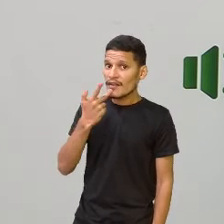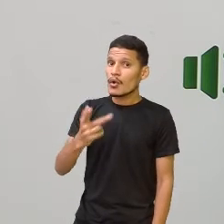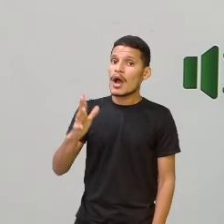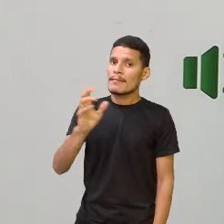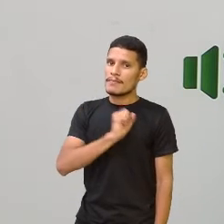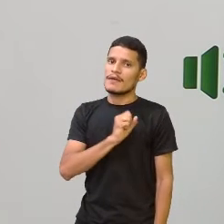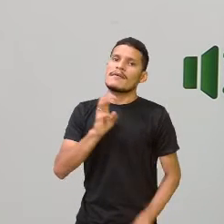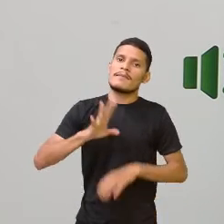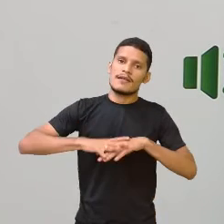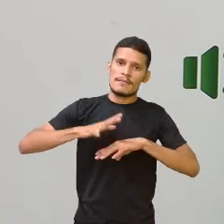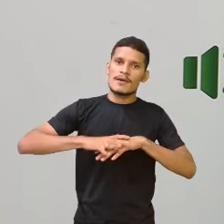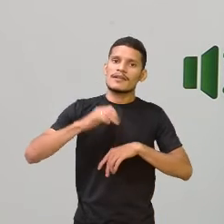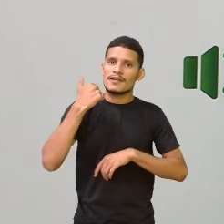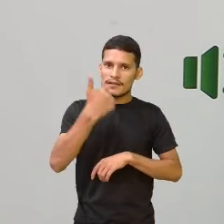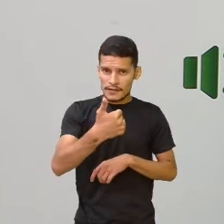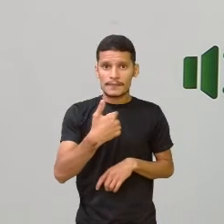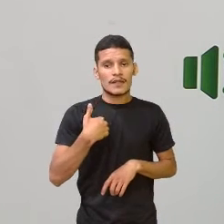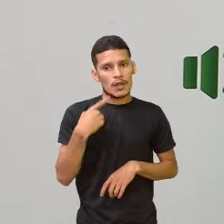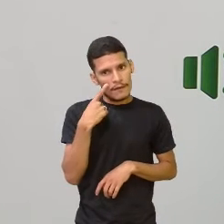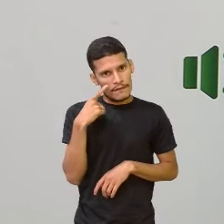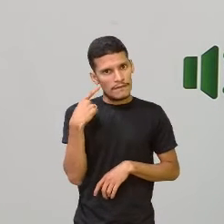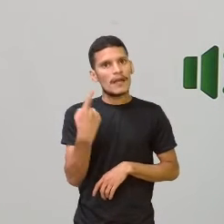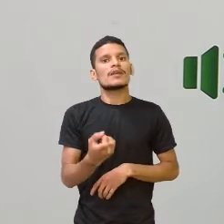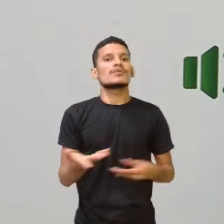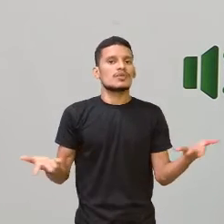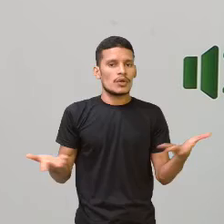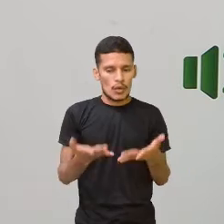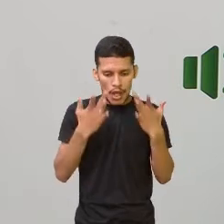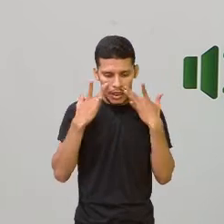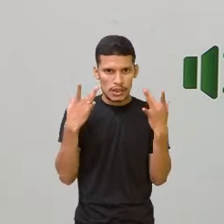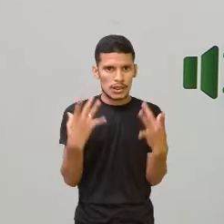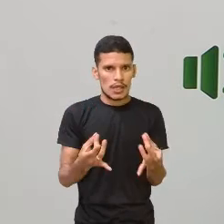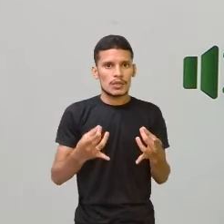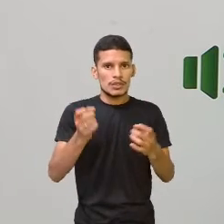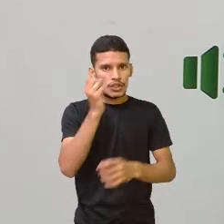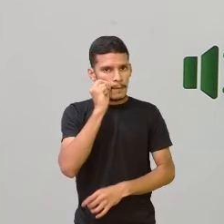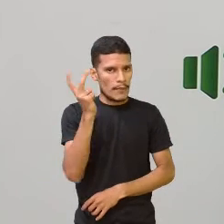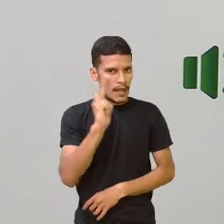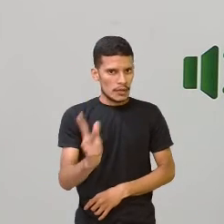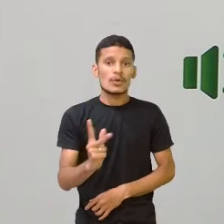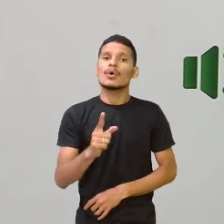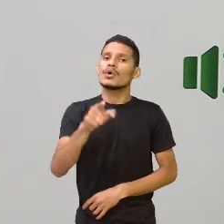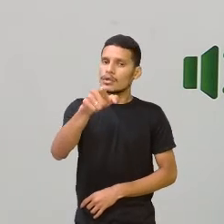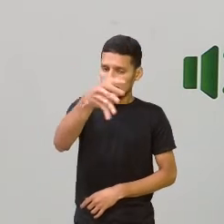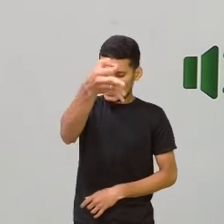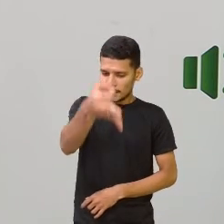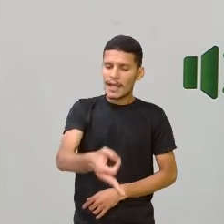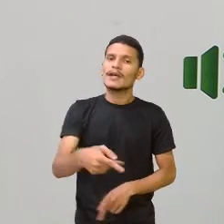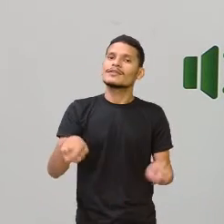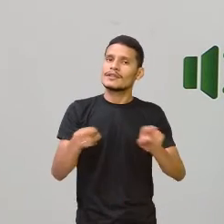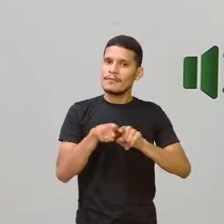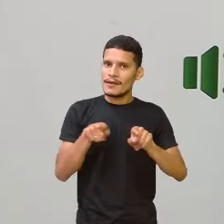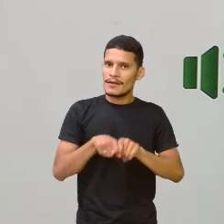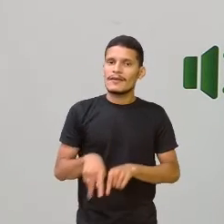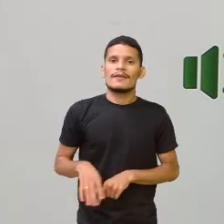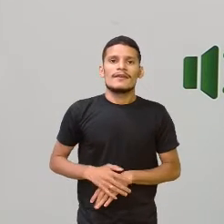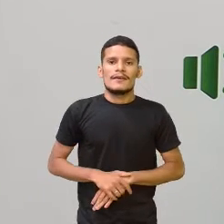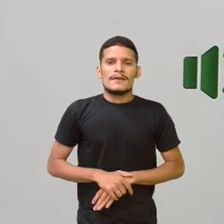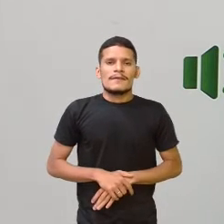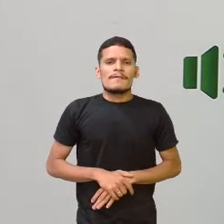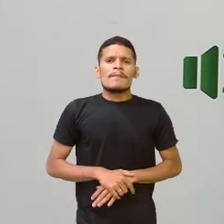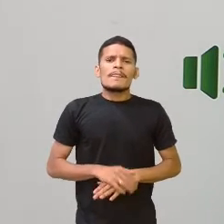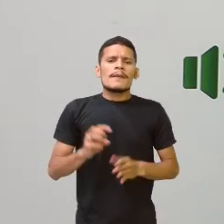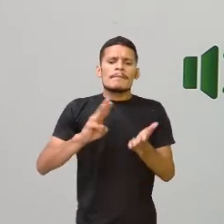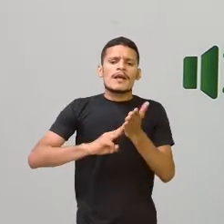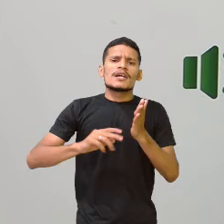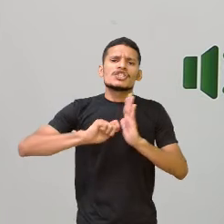foi? Então, estou vendo que está atento e está esperto. E está correto também.